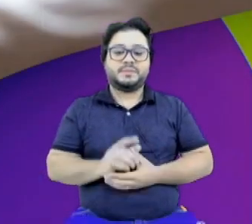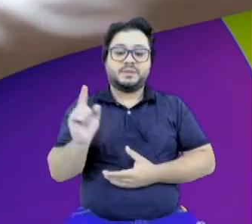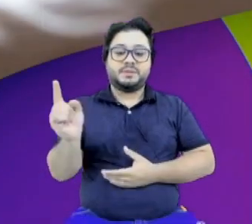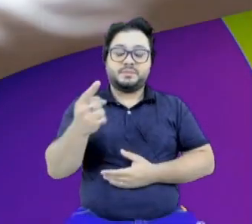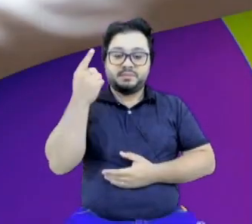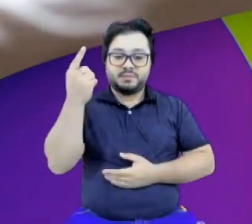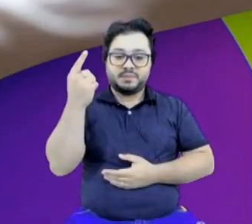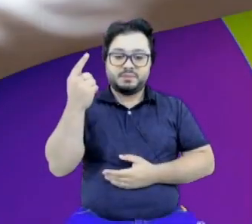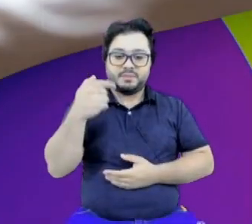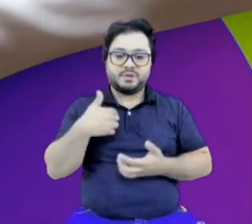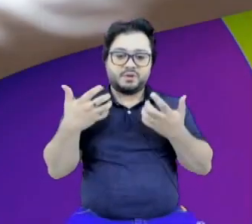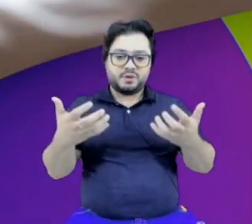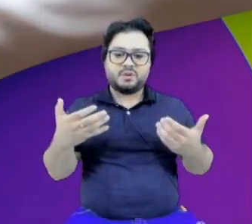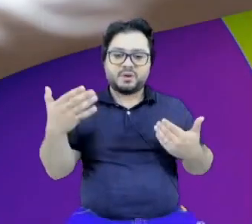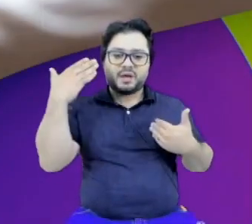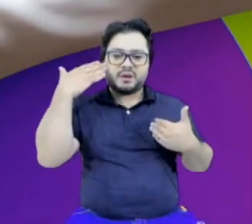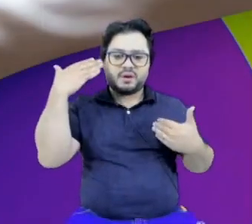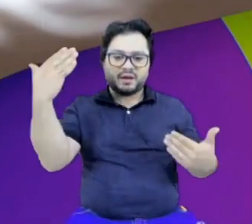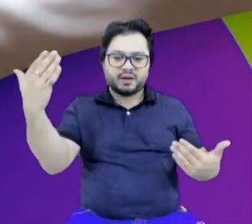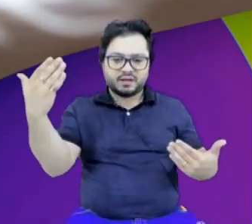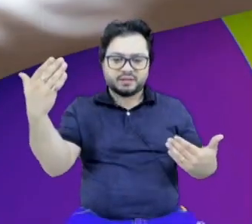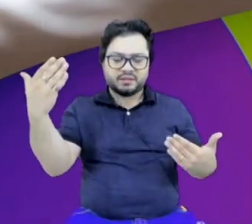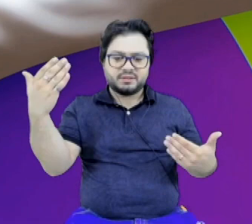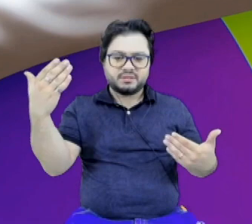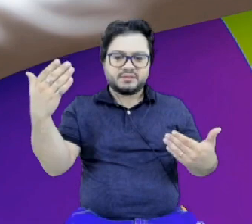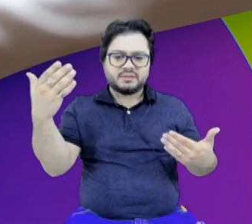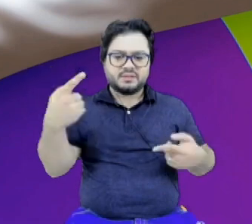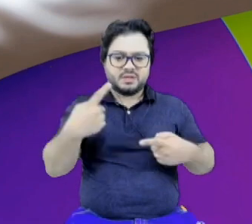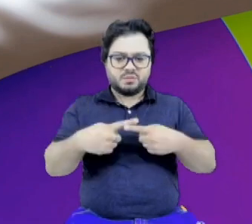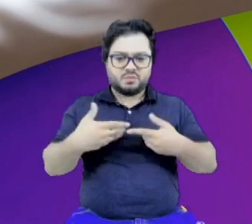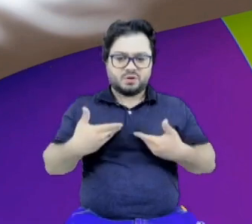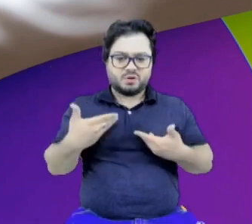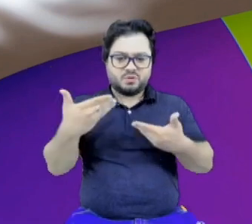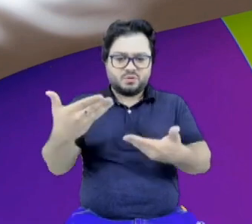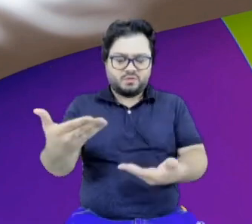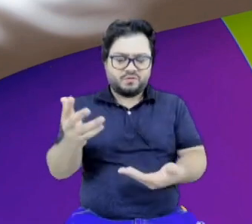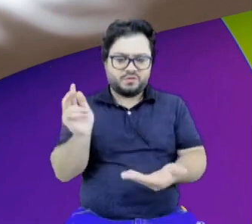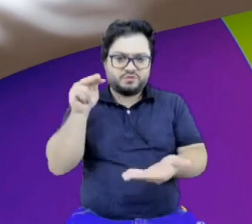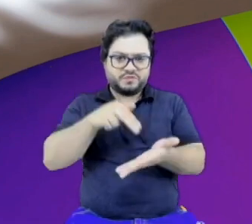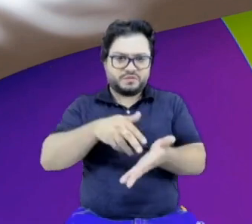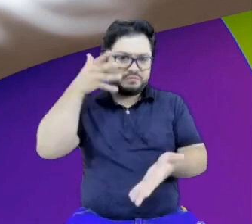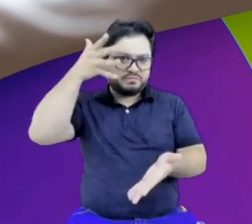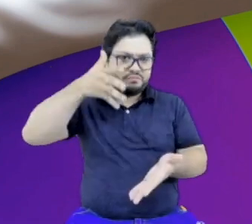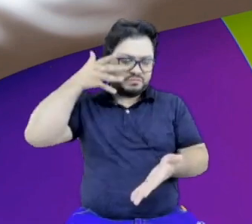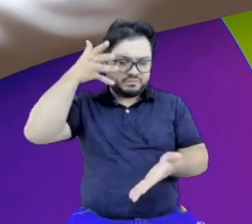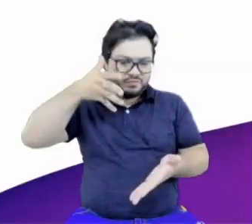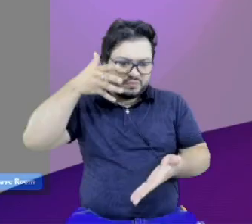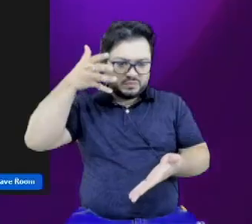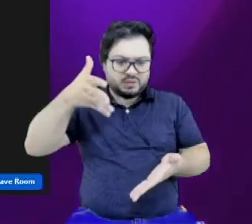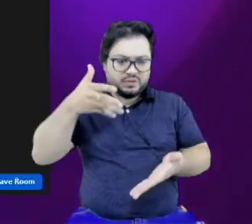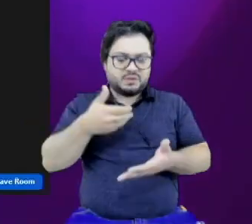Primeiramente, eu gostaria de agradecer ao convite, né, de estar aqui,